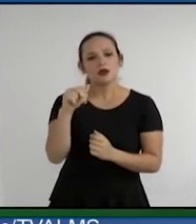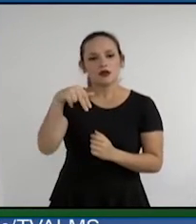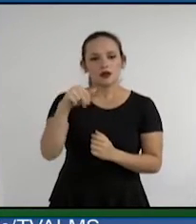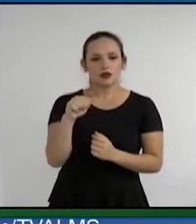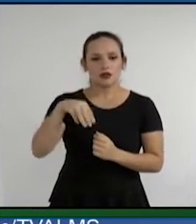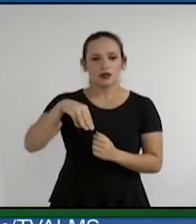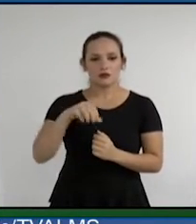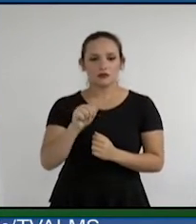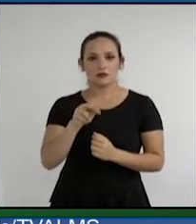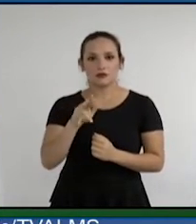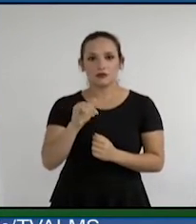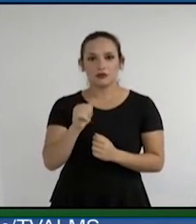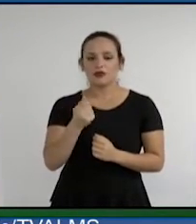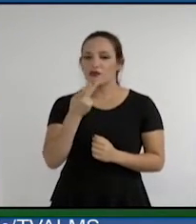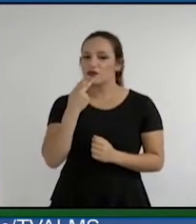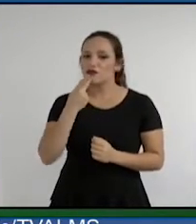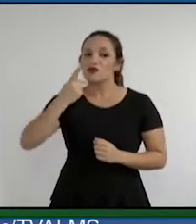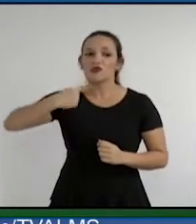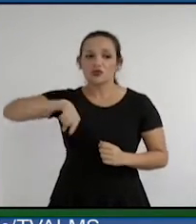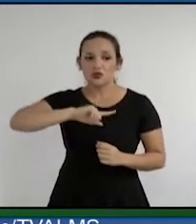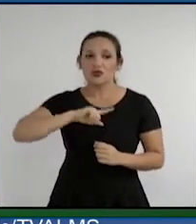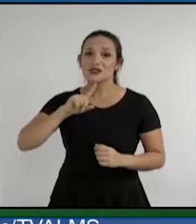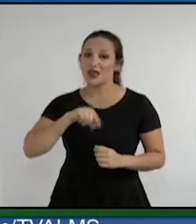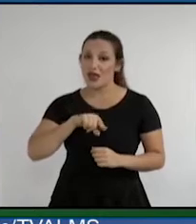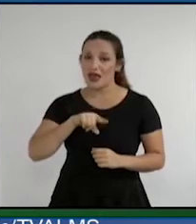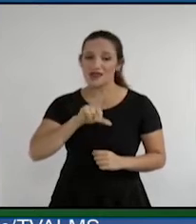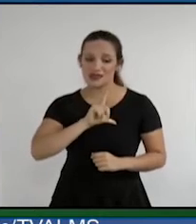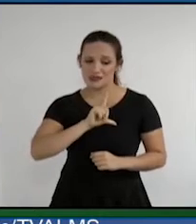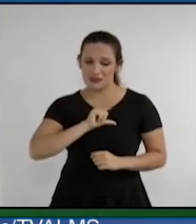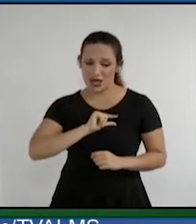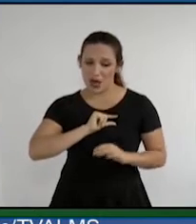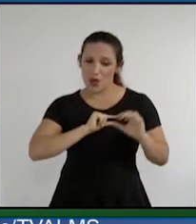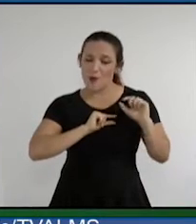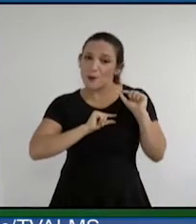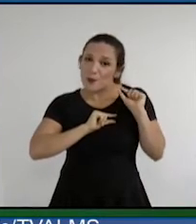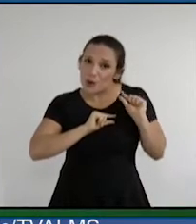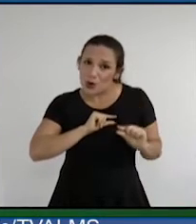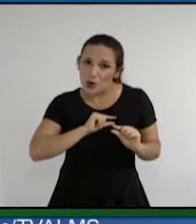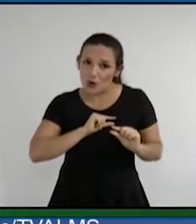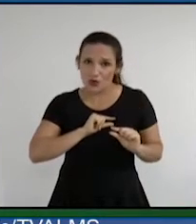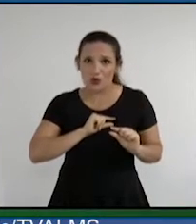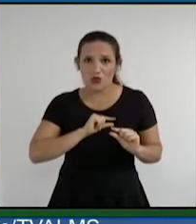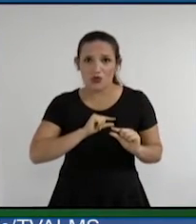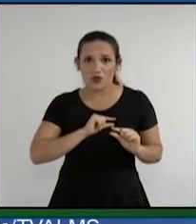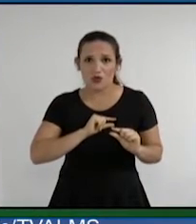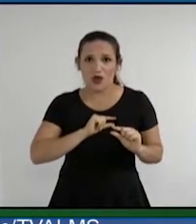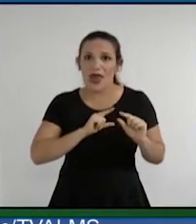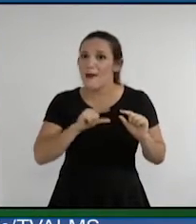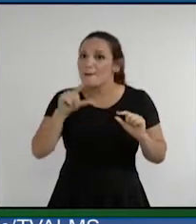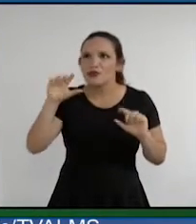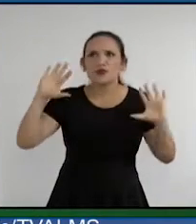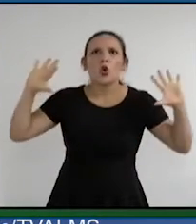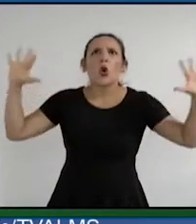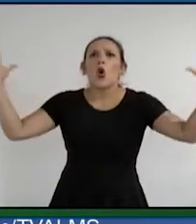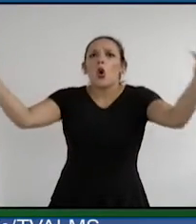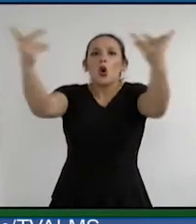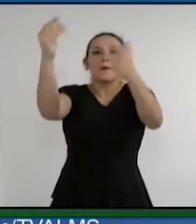nós somos o menor salário pago administrativos do Brasil, menor salário.